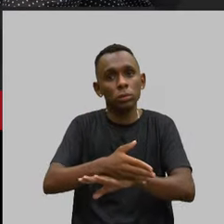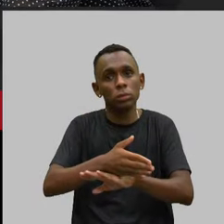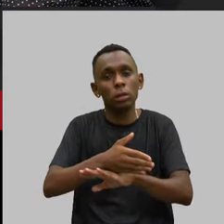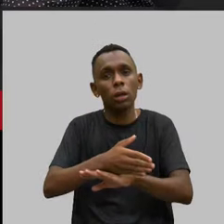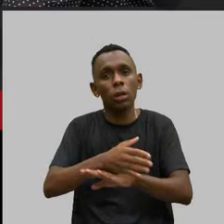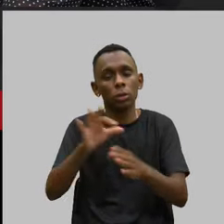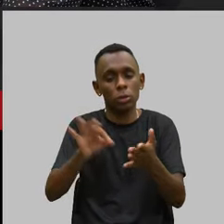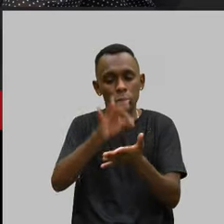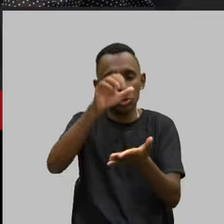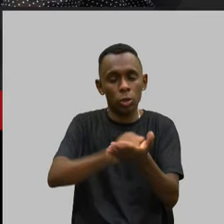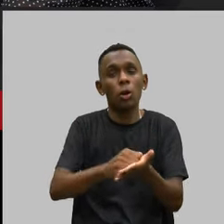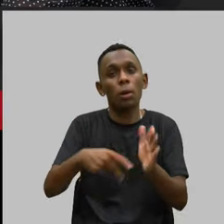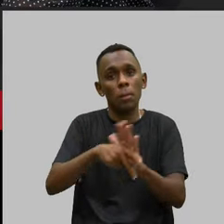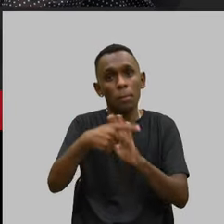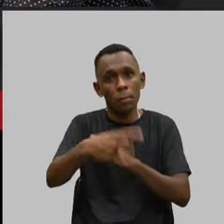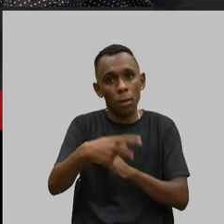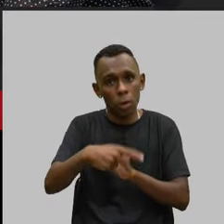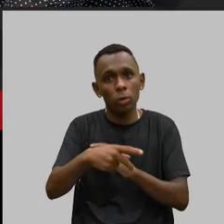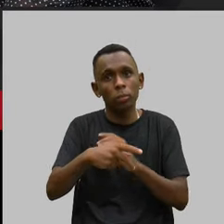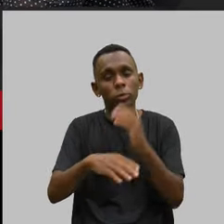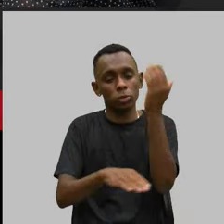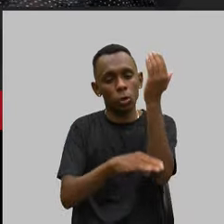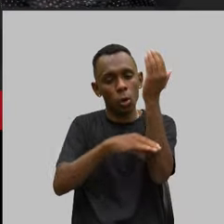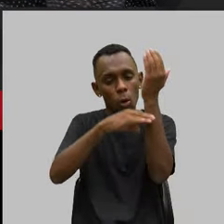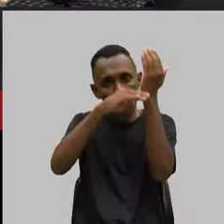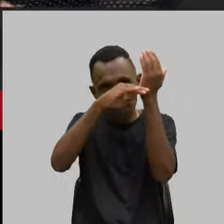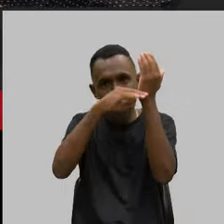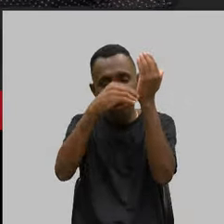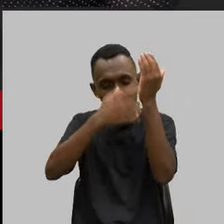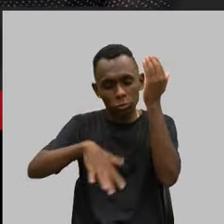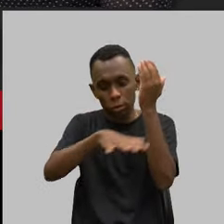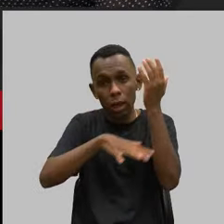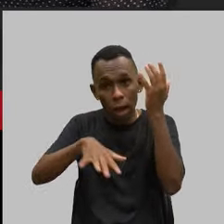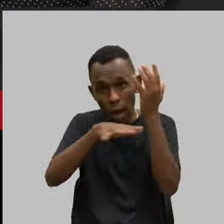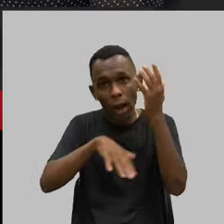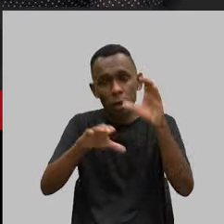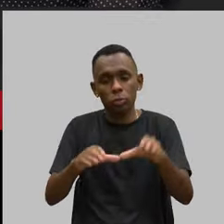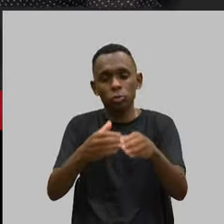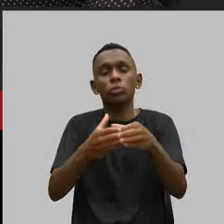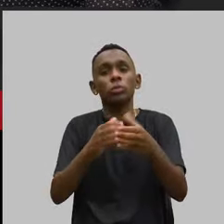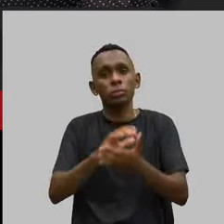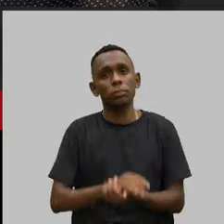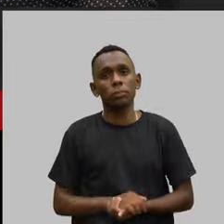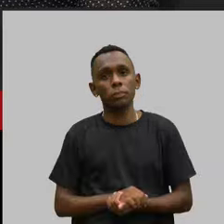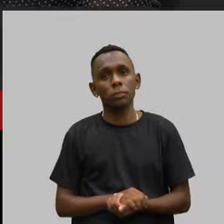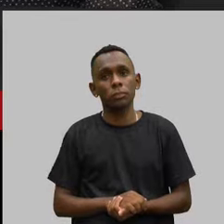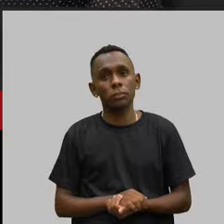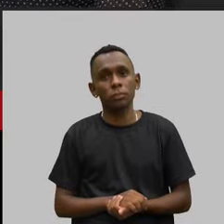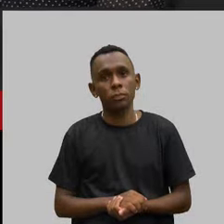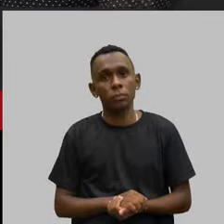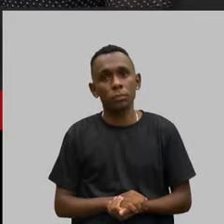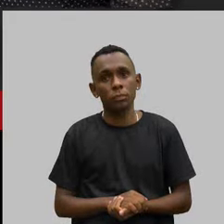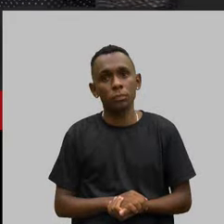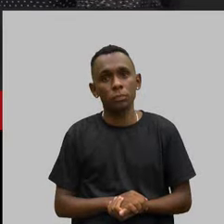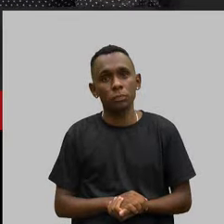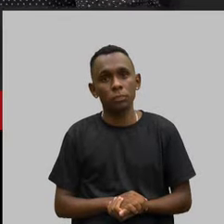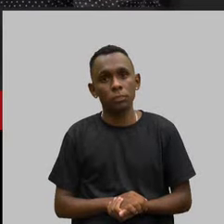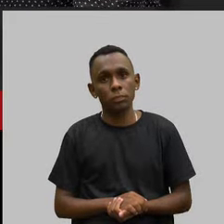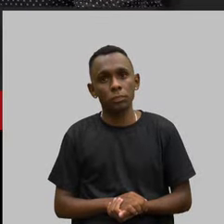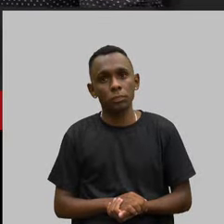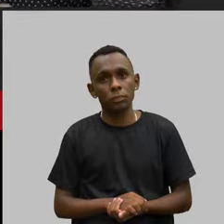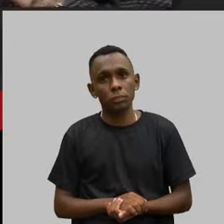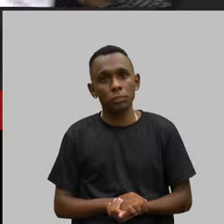ponto nas catracas do subsolo e convivência e eh convivência e non andar dos prédios Minas e